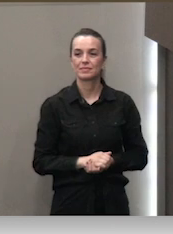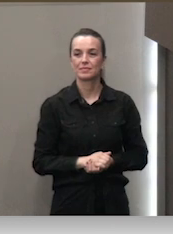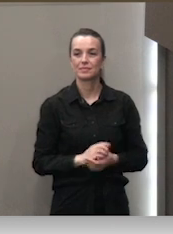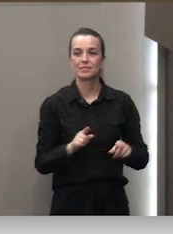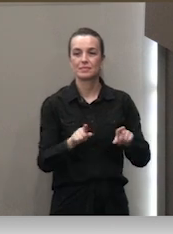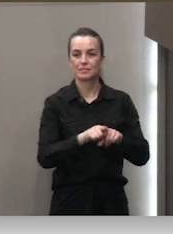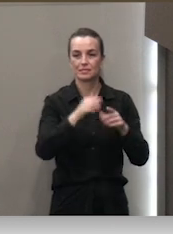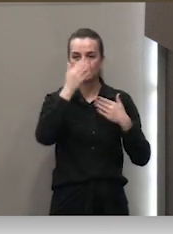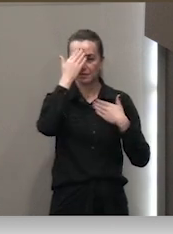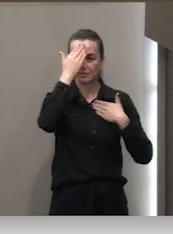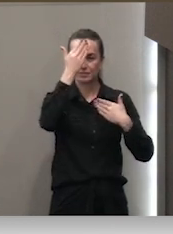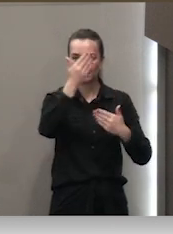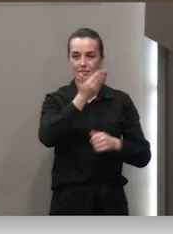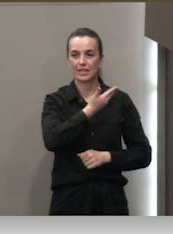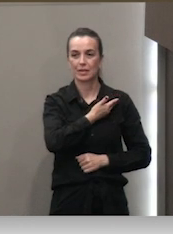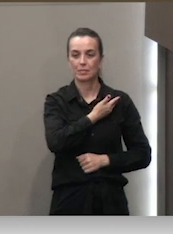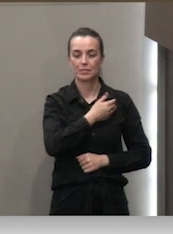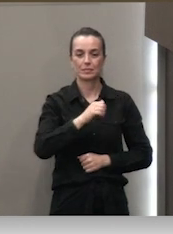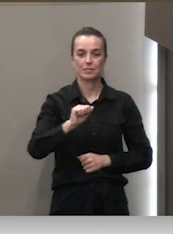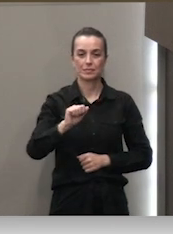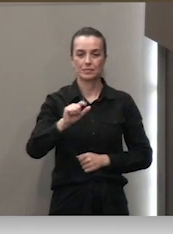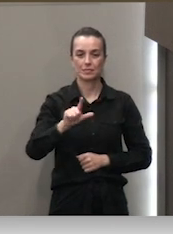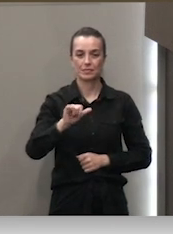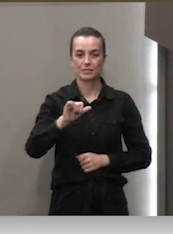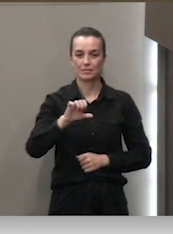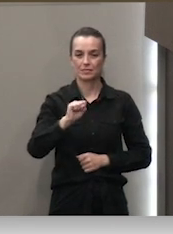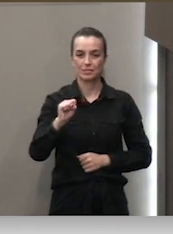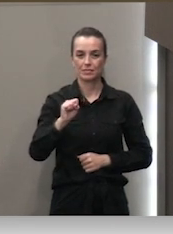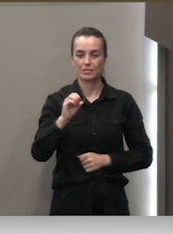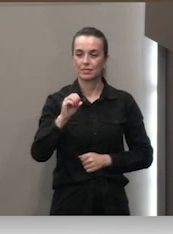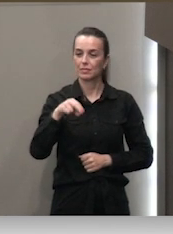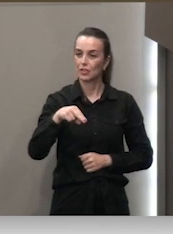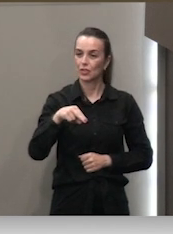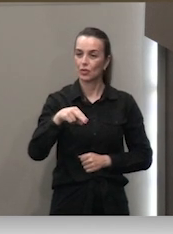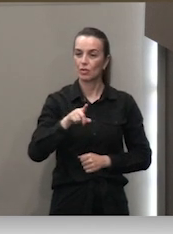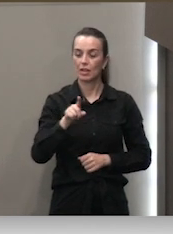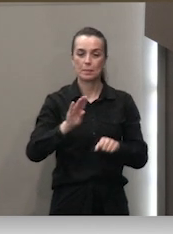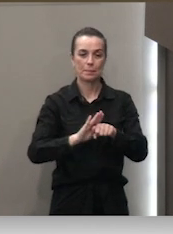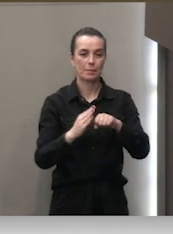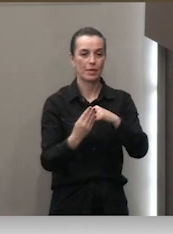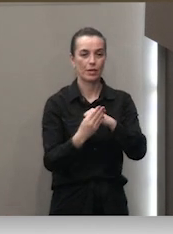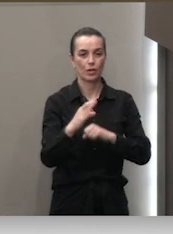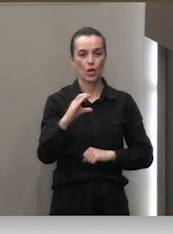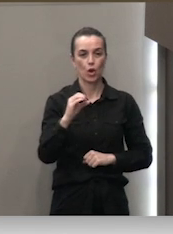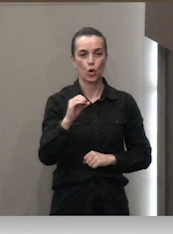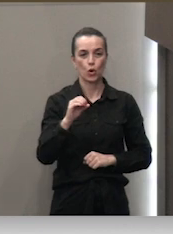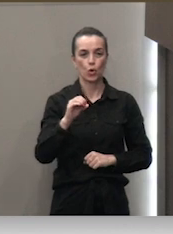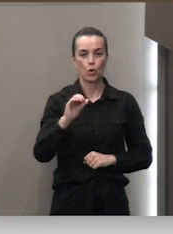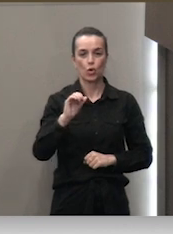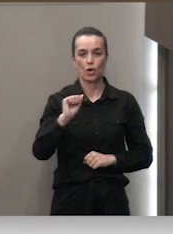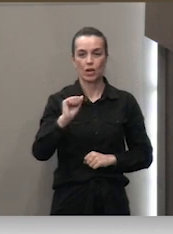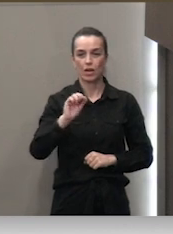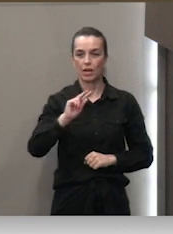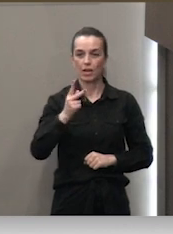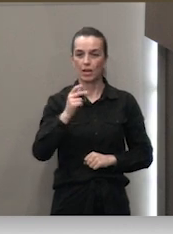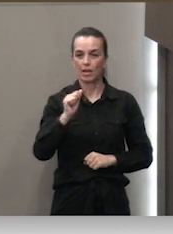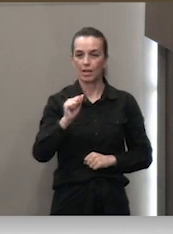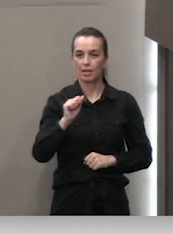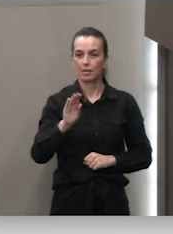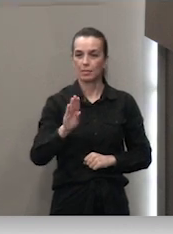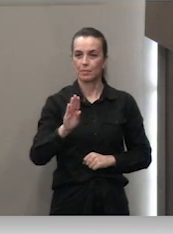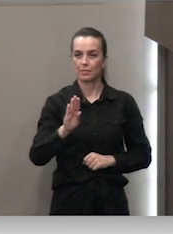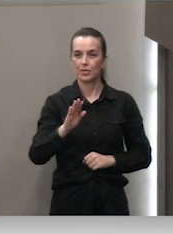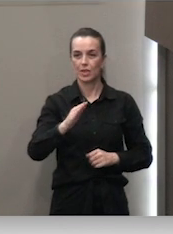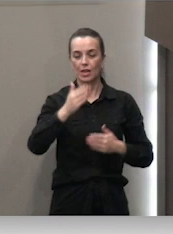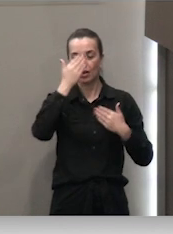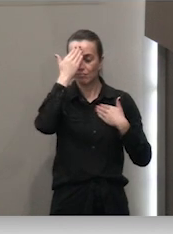amigo Arno, que está aqui presente hoje na sessão. Veio lá da Coab, veio prestigiar na sessão, então também não podia deixar de